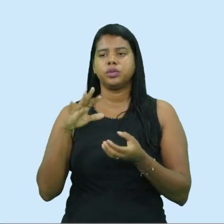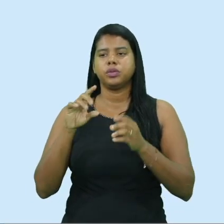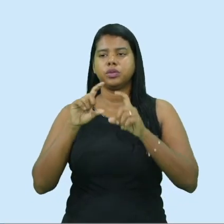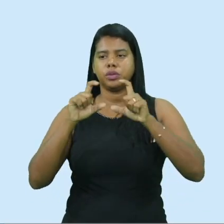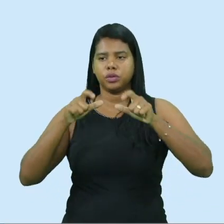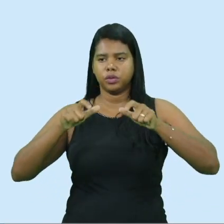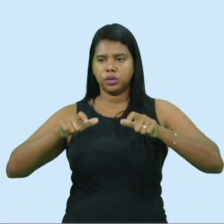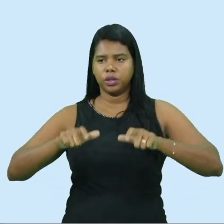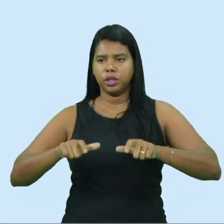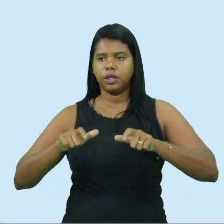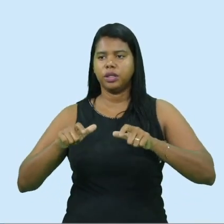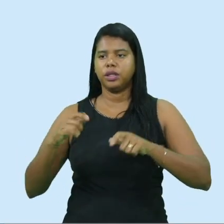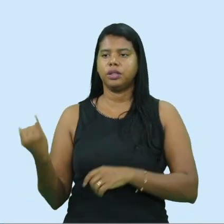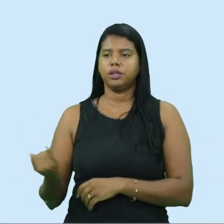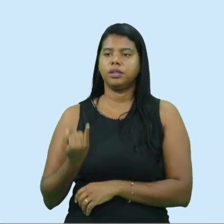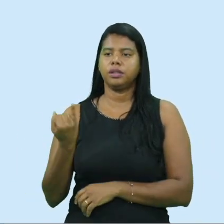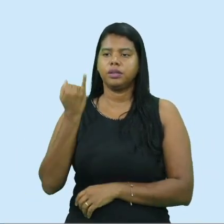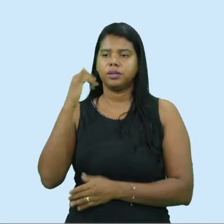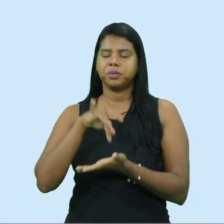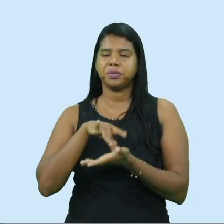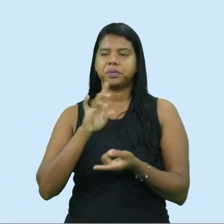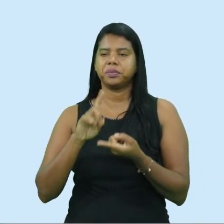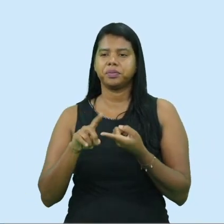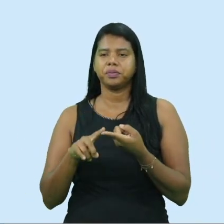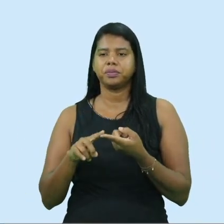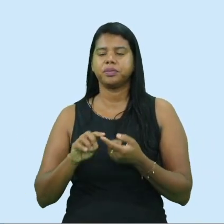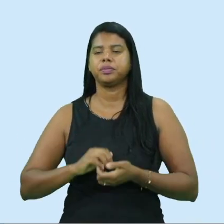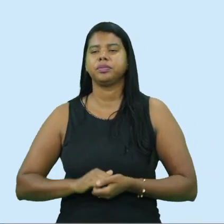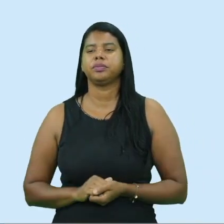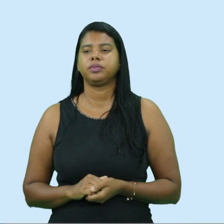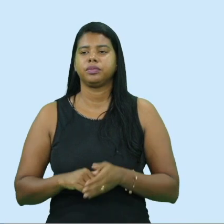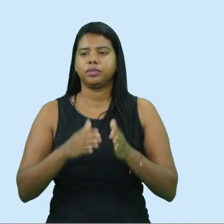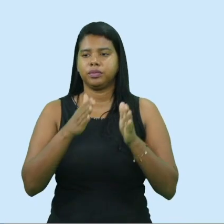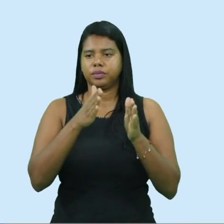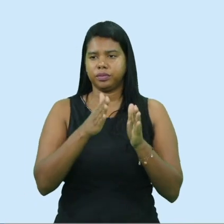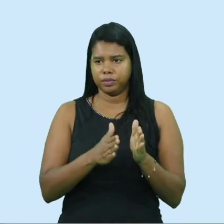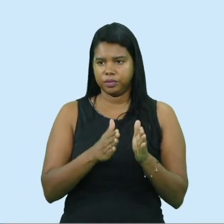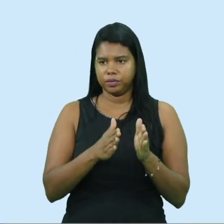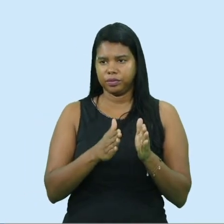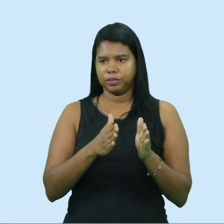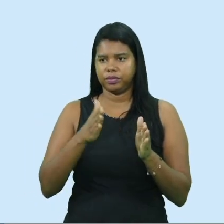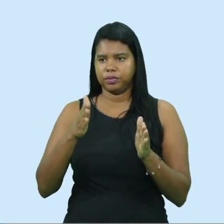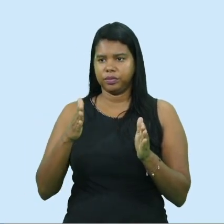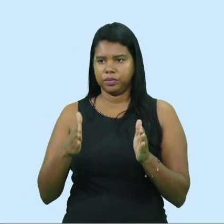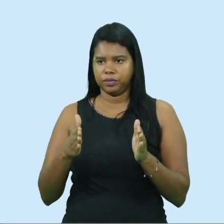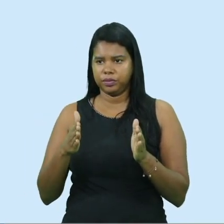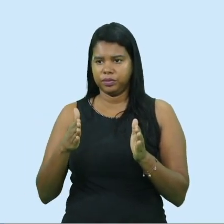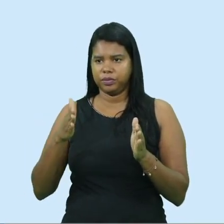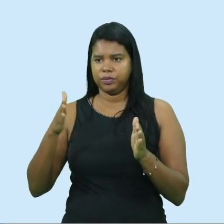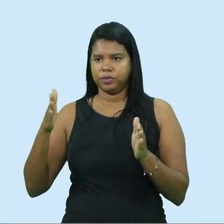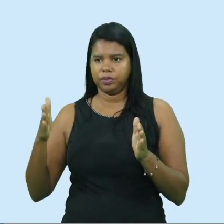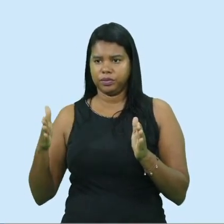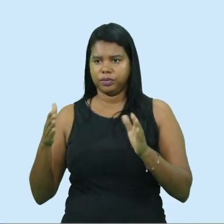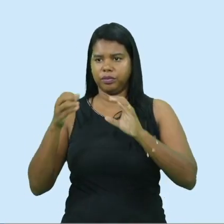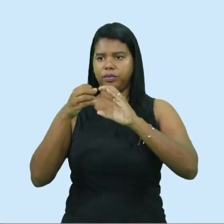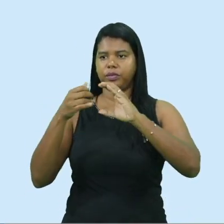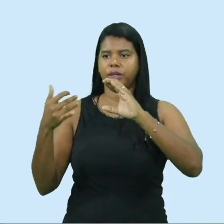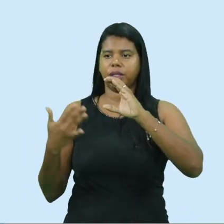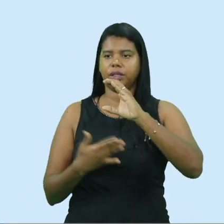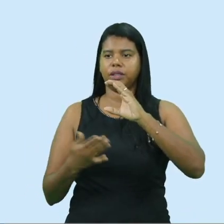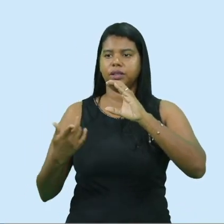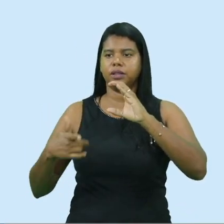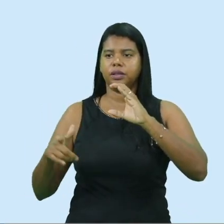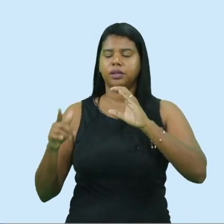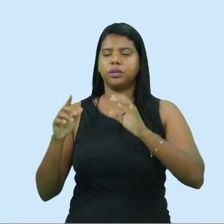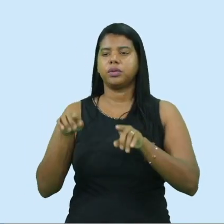Outro aspecto importante é o espaçamento, que diz respeito ao espaço entre um caractere e outro. Na